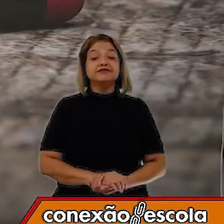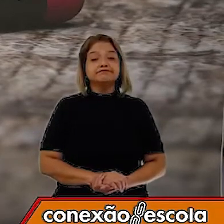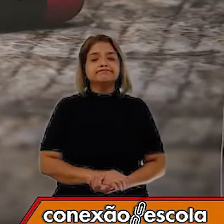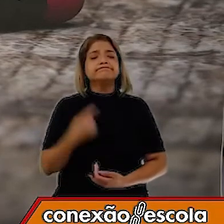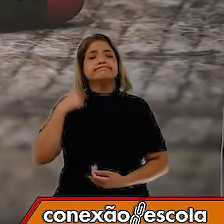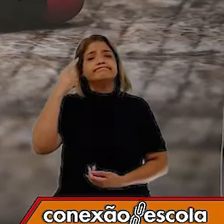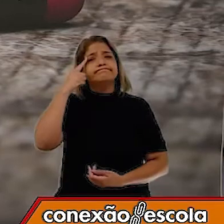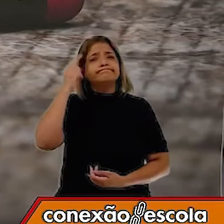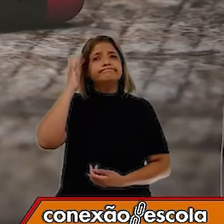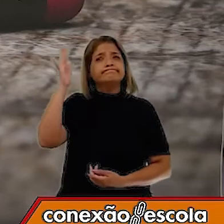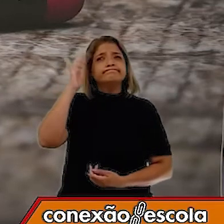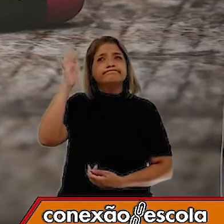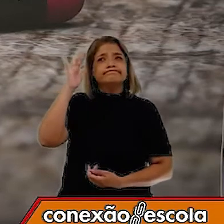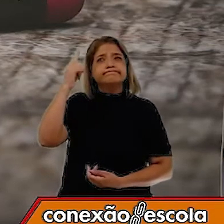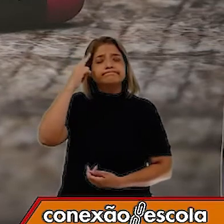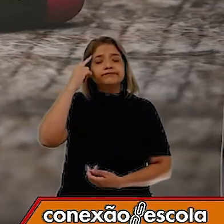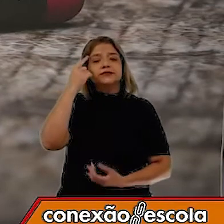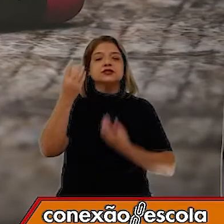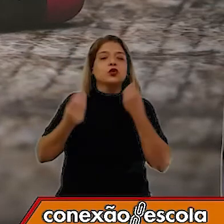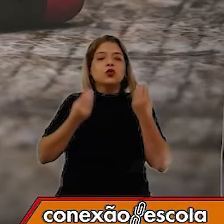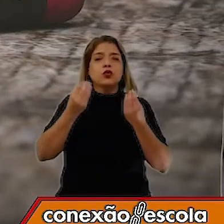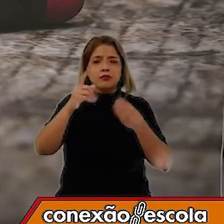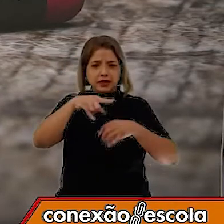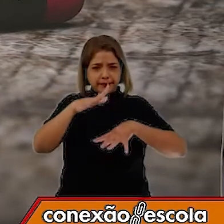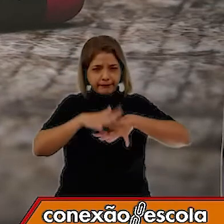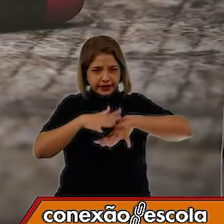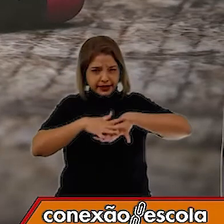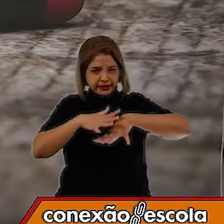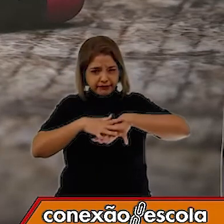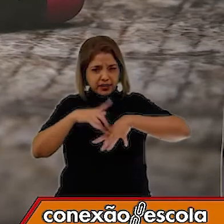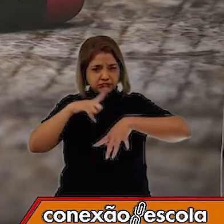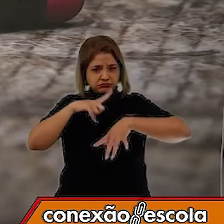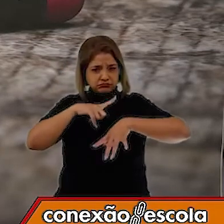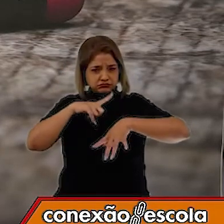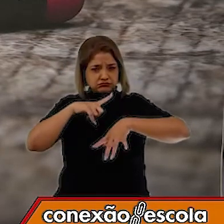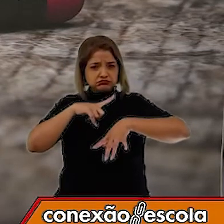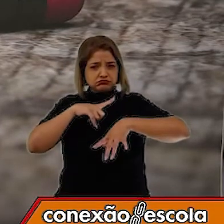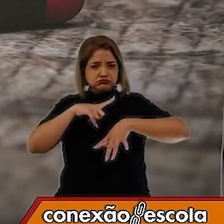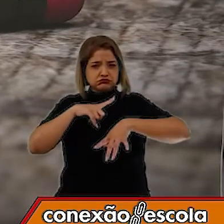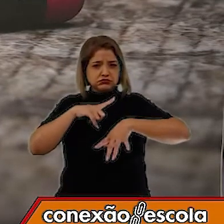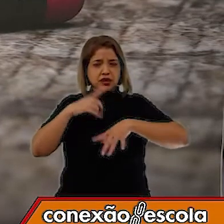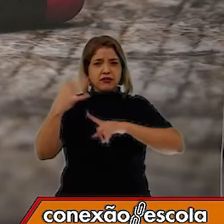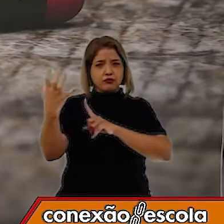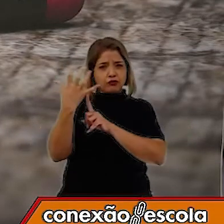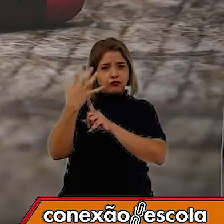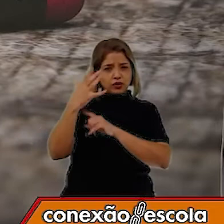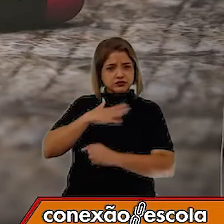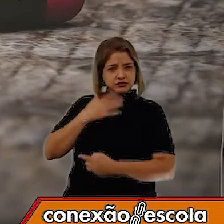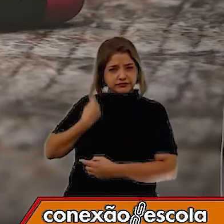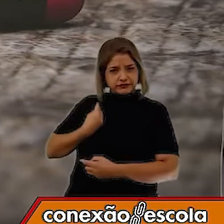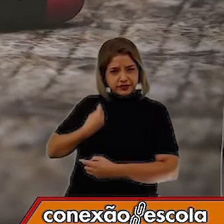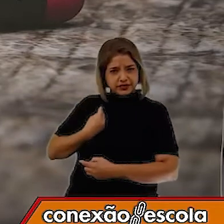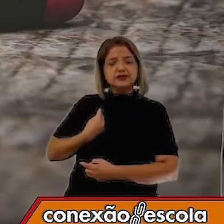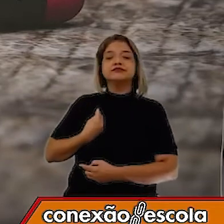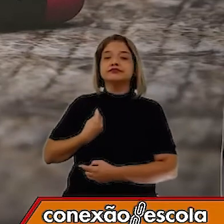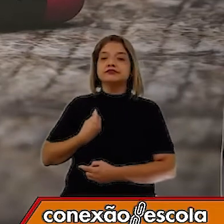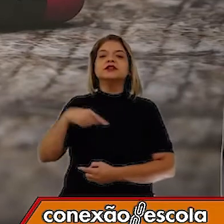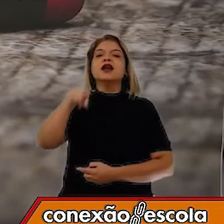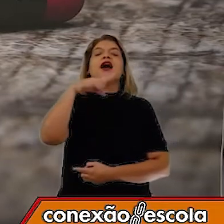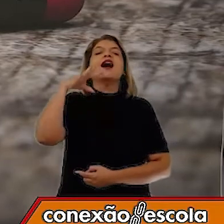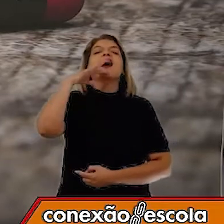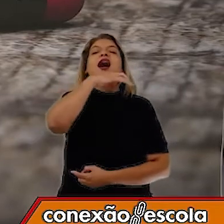Pensando nisso, a matemática está presente nas nossas vidas? O que vocês acham? Sim,